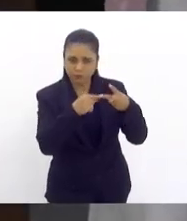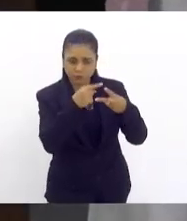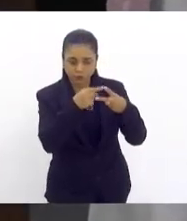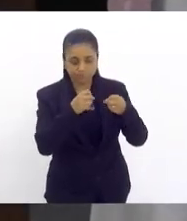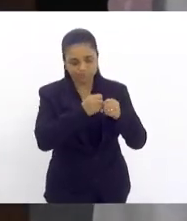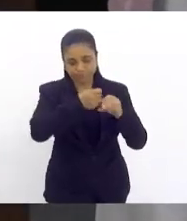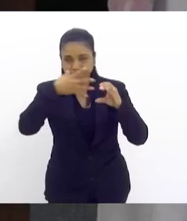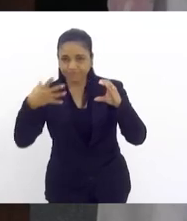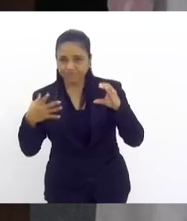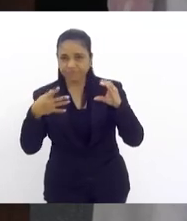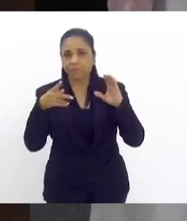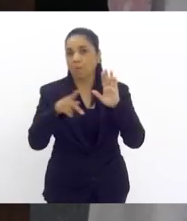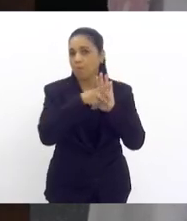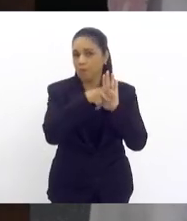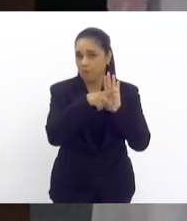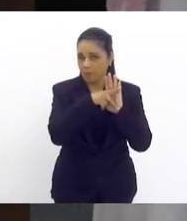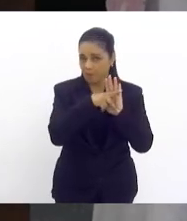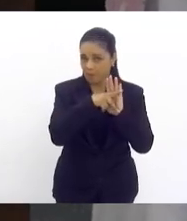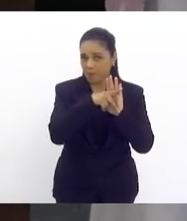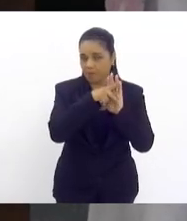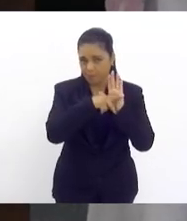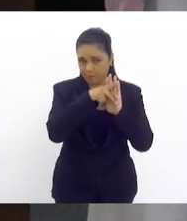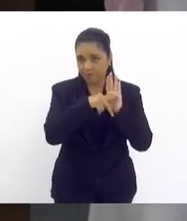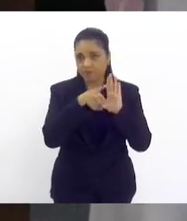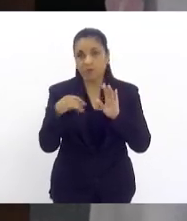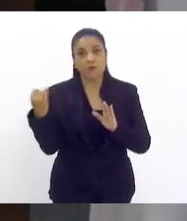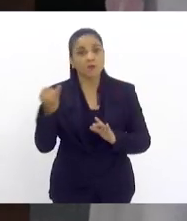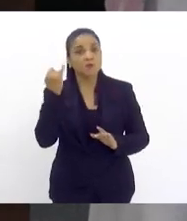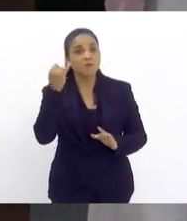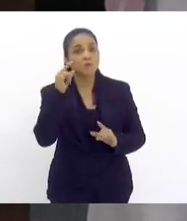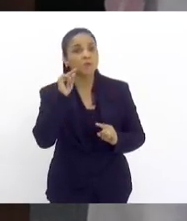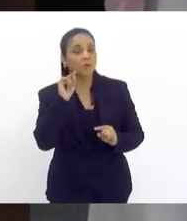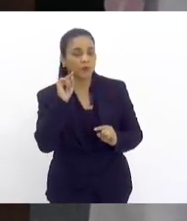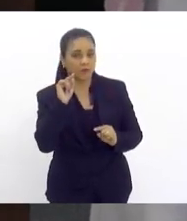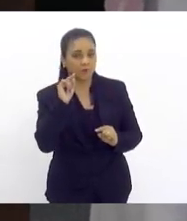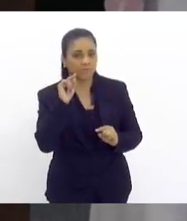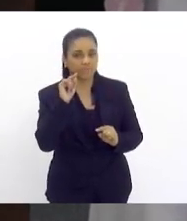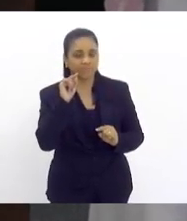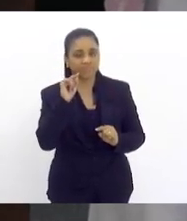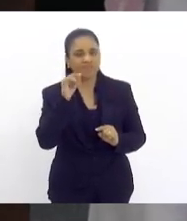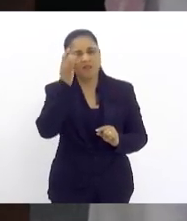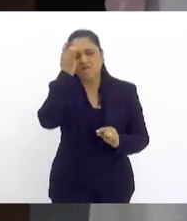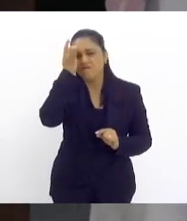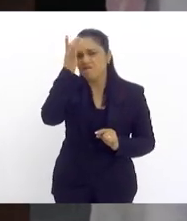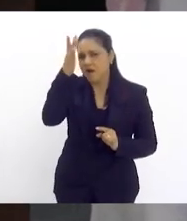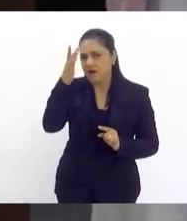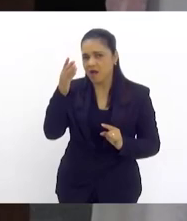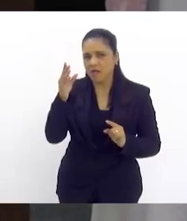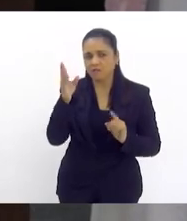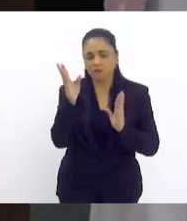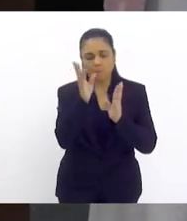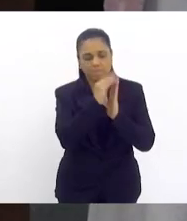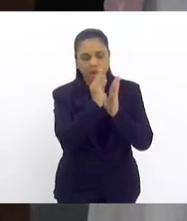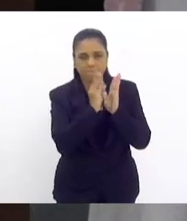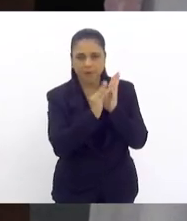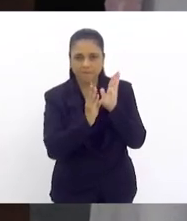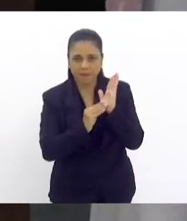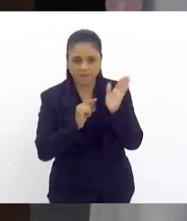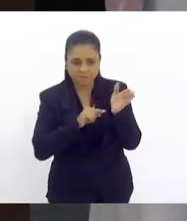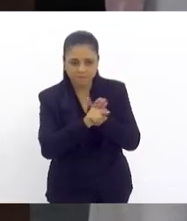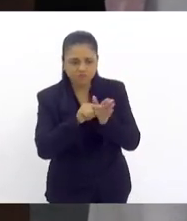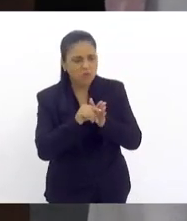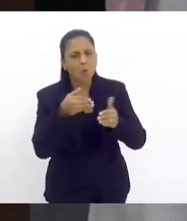importantes. Muito importante. Primeiro, é que ele tem uma aplicação muito fácil por qualquer trabalhador da